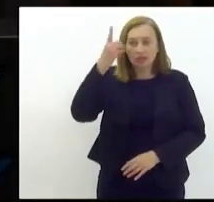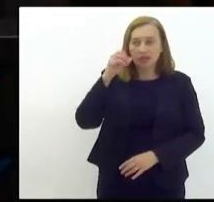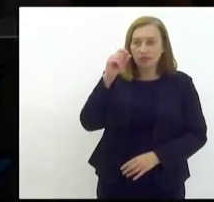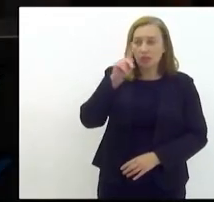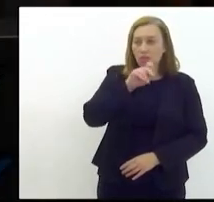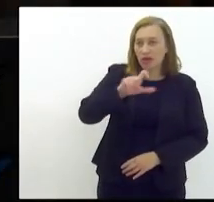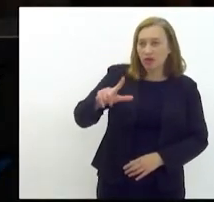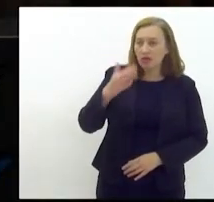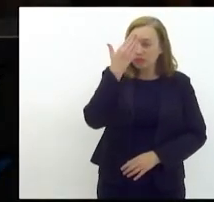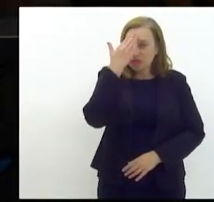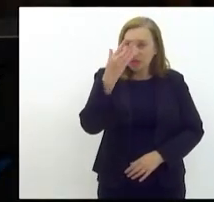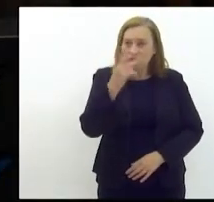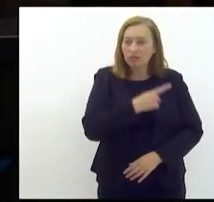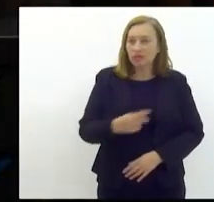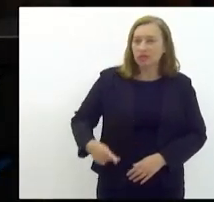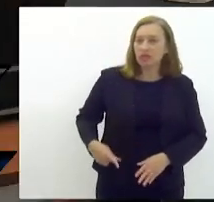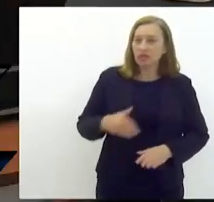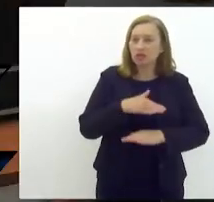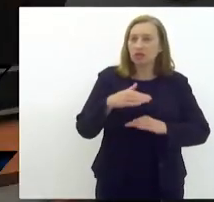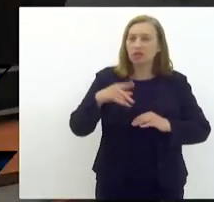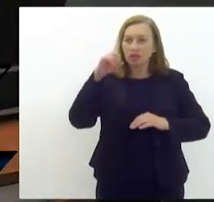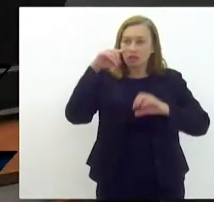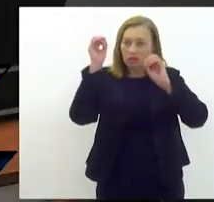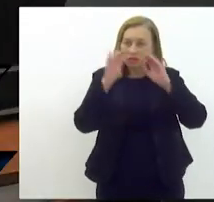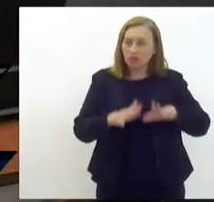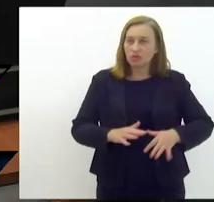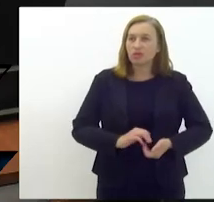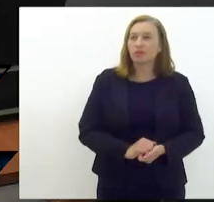Presidente Fiquem todos com Deus